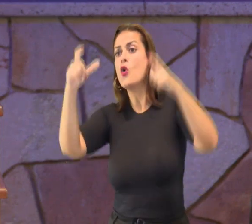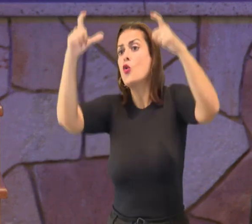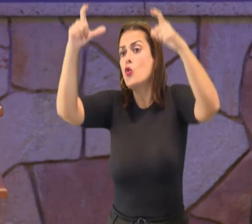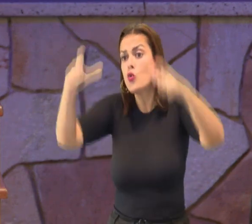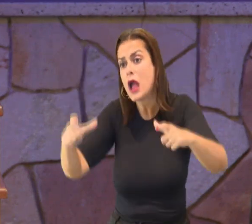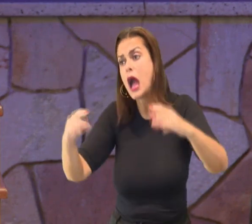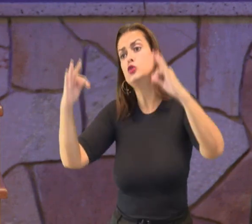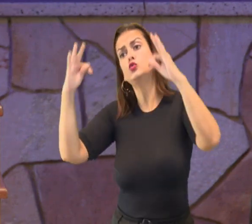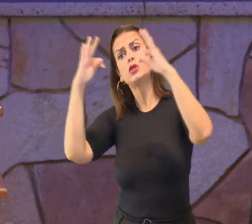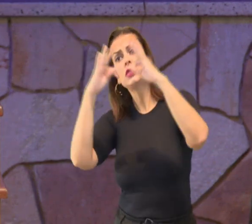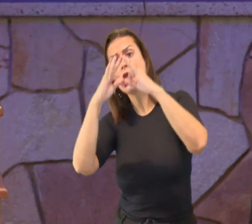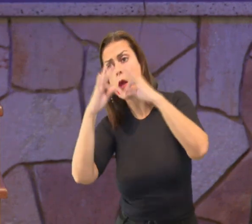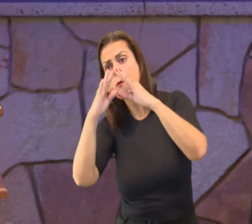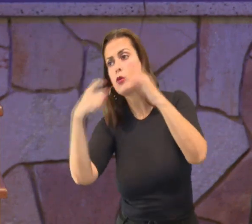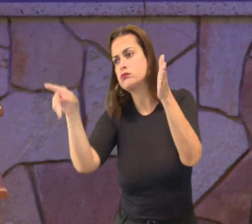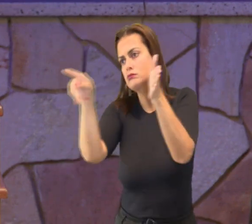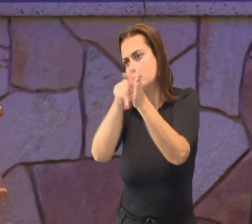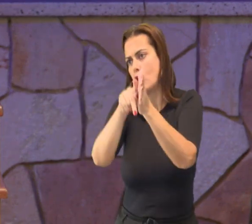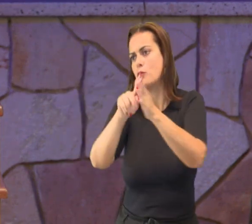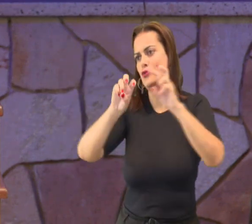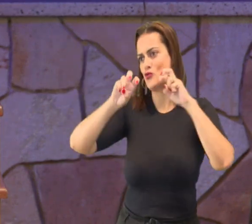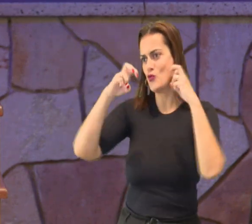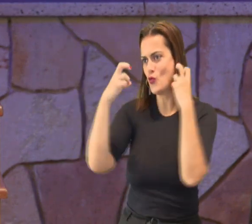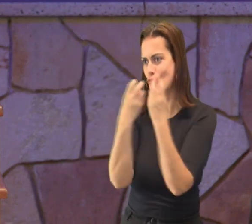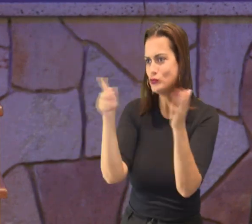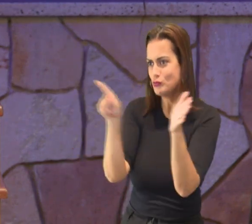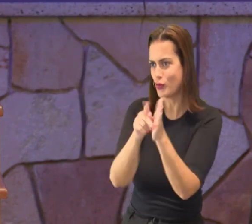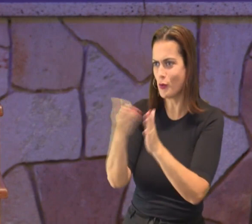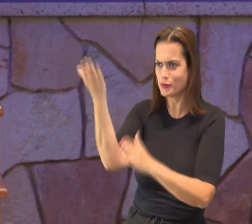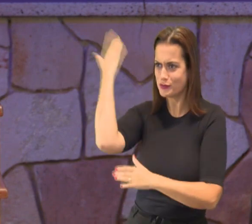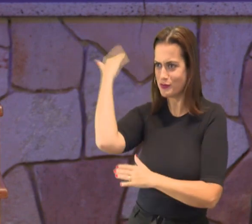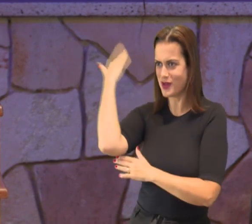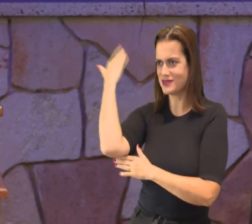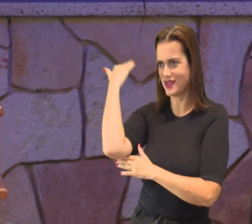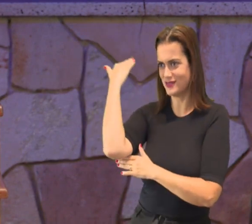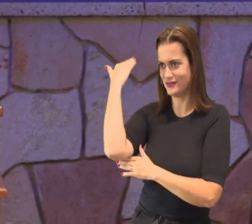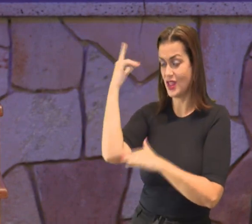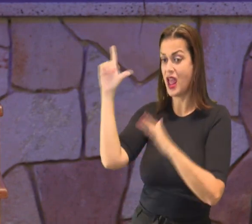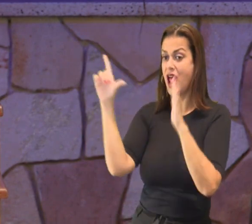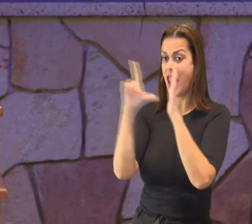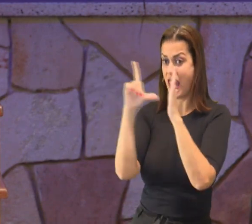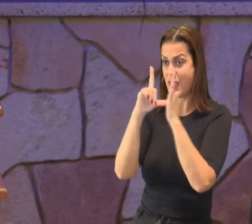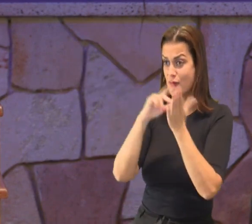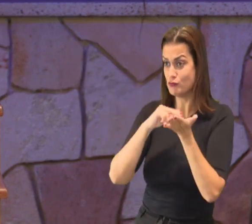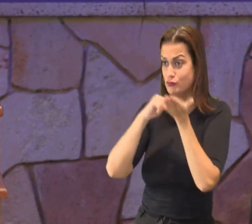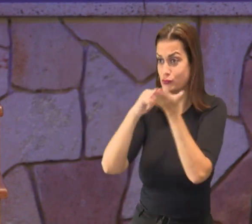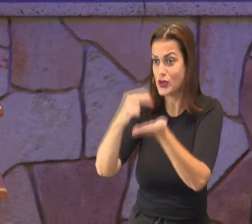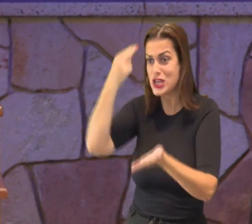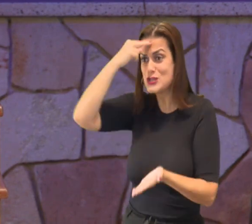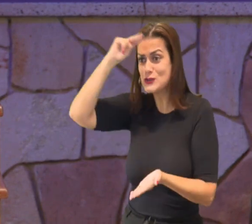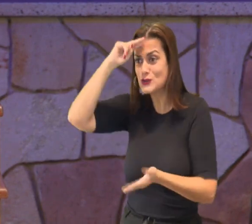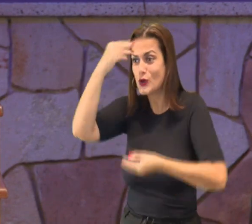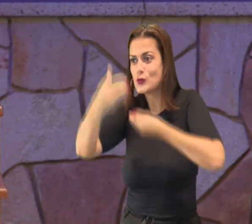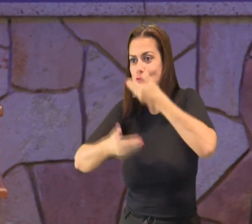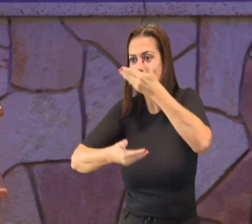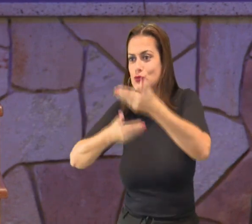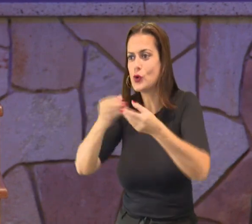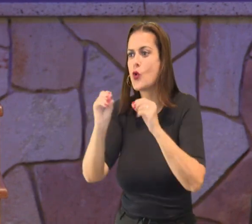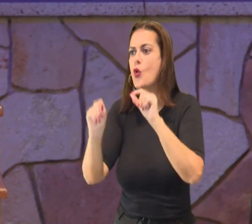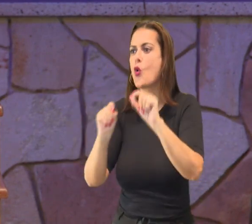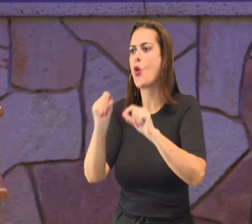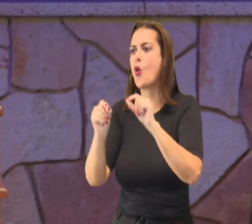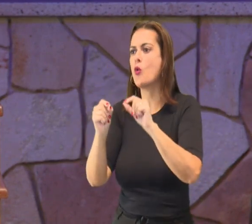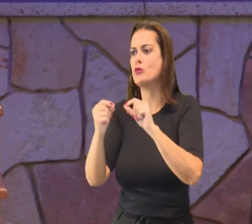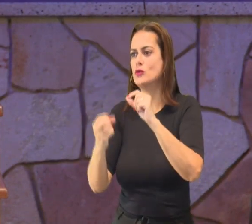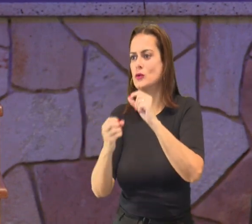culticas. O livro de Levítico registra, é uma espécie de manual sacerdotal.